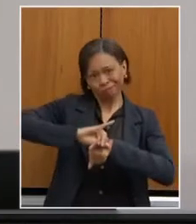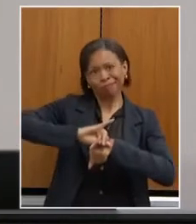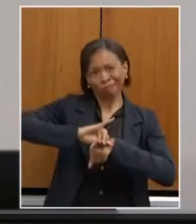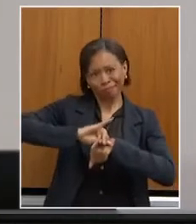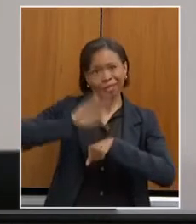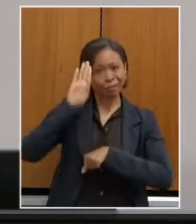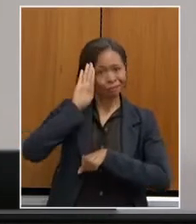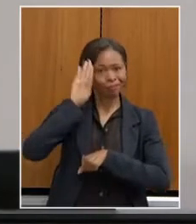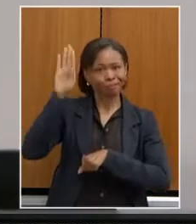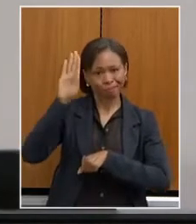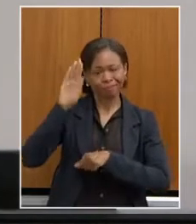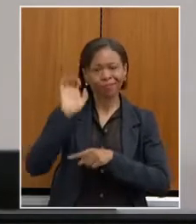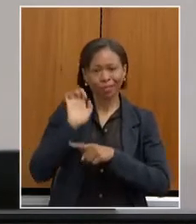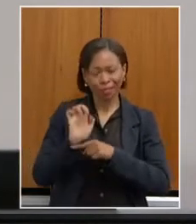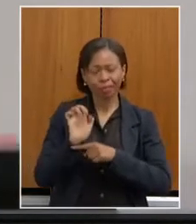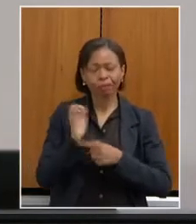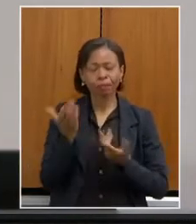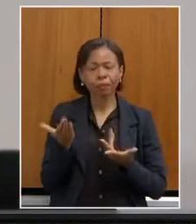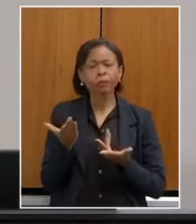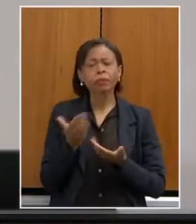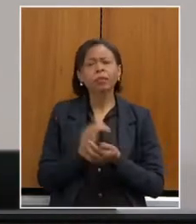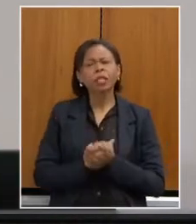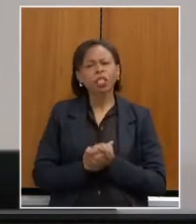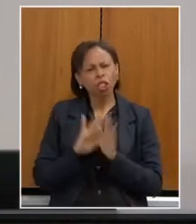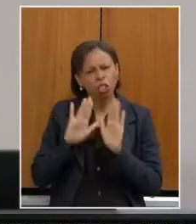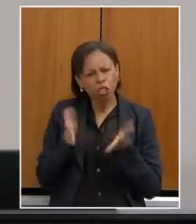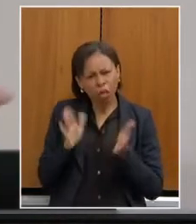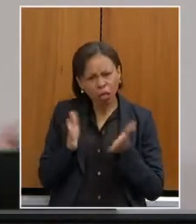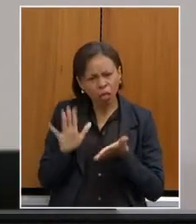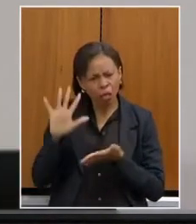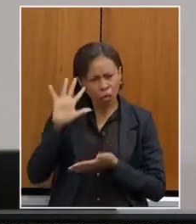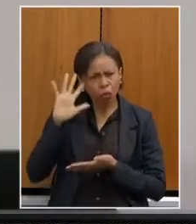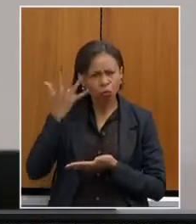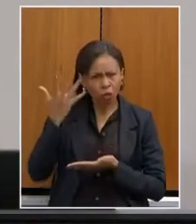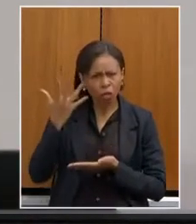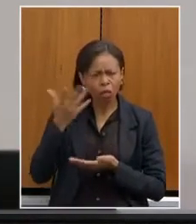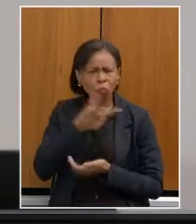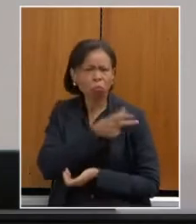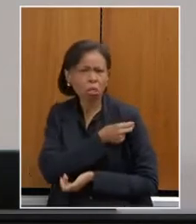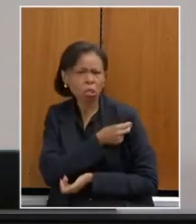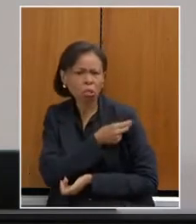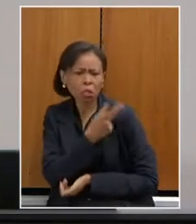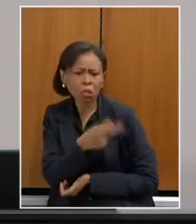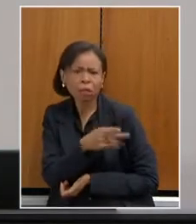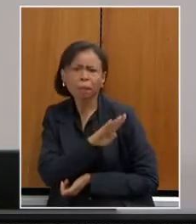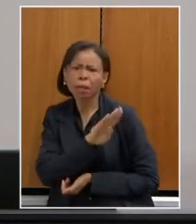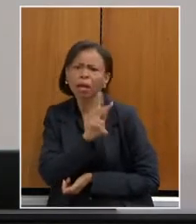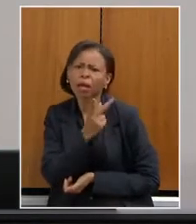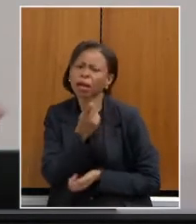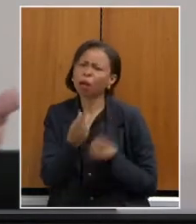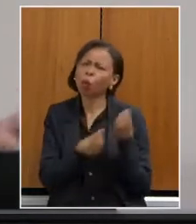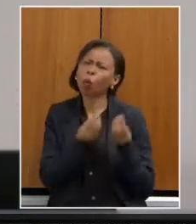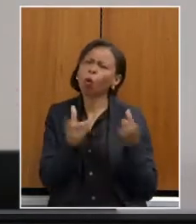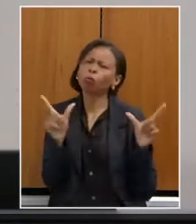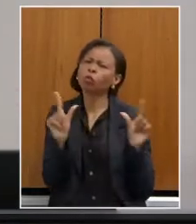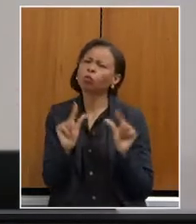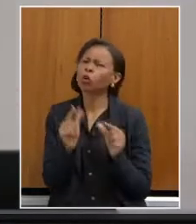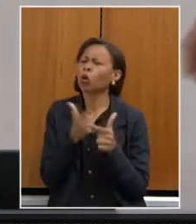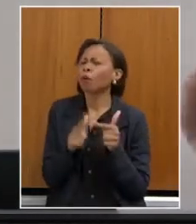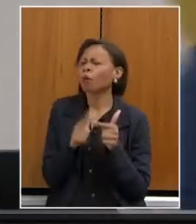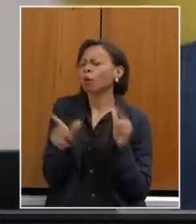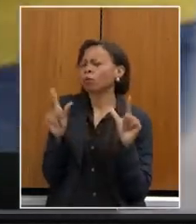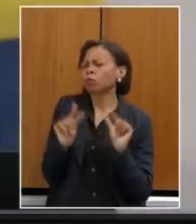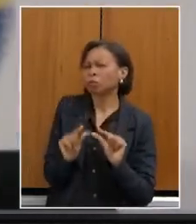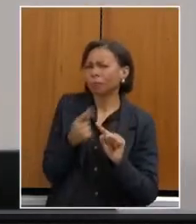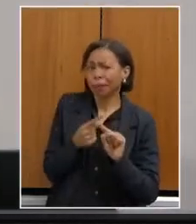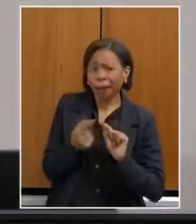principal do Estado. Está resolvida essa questão? Como foi mitigado? Belo Horizonte tinha uma reclamação de estar recebendo